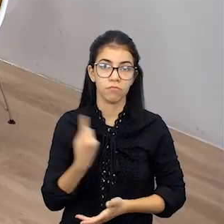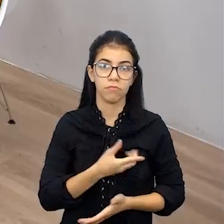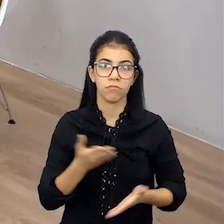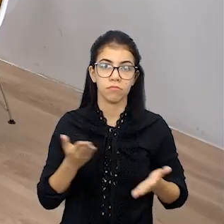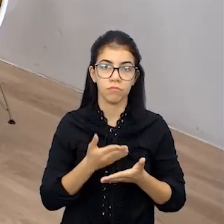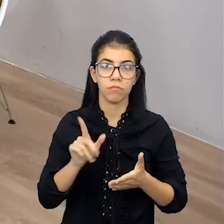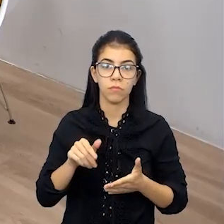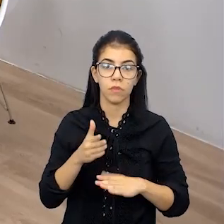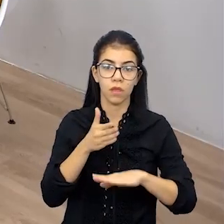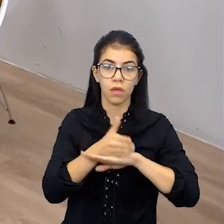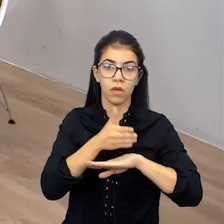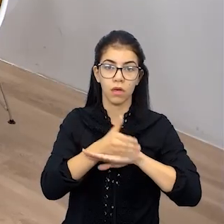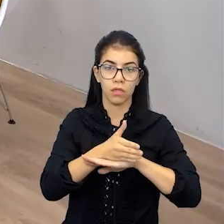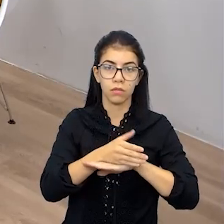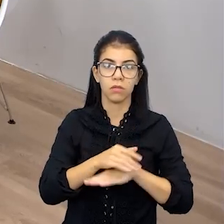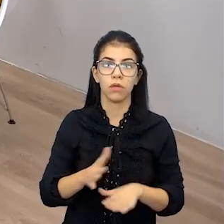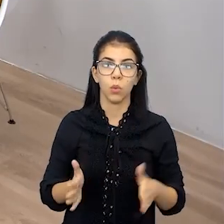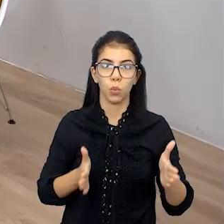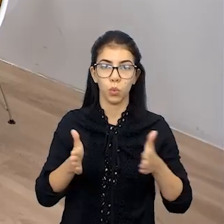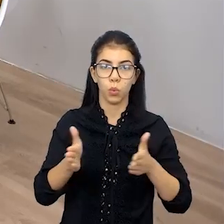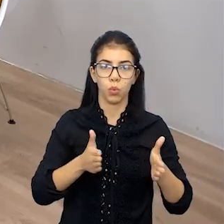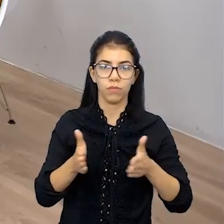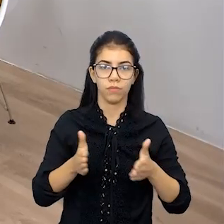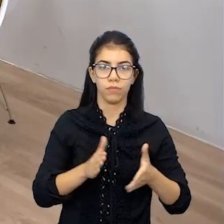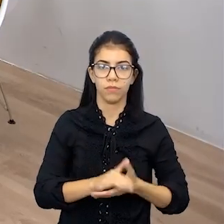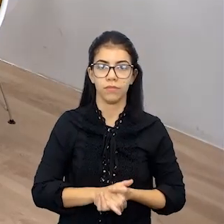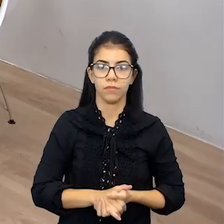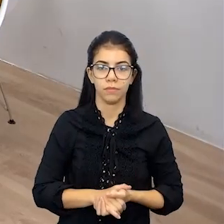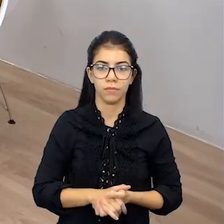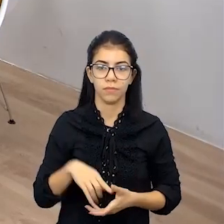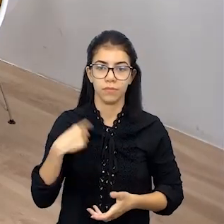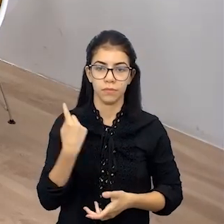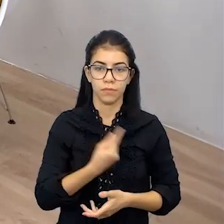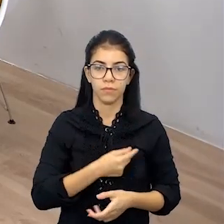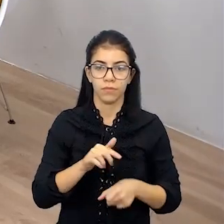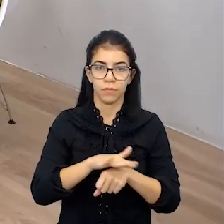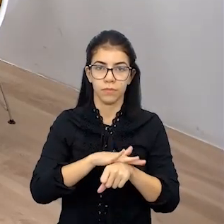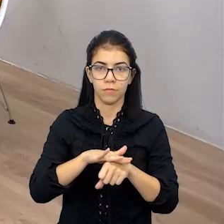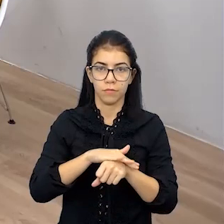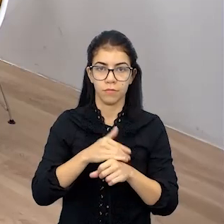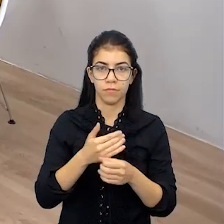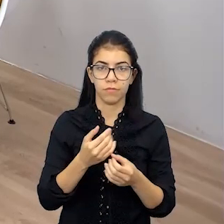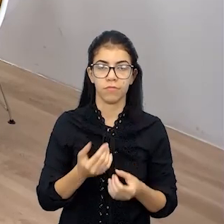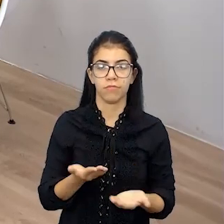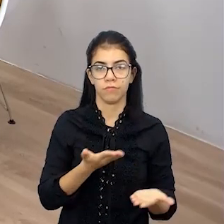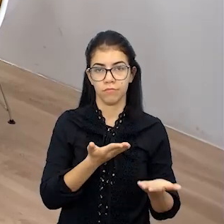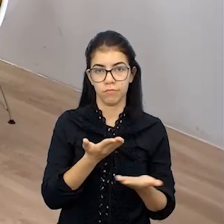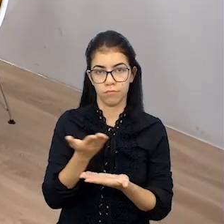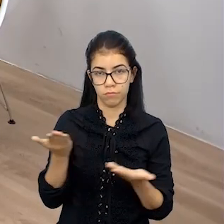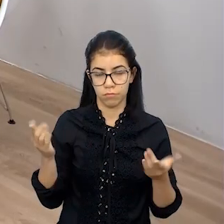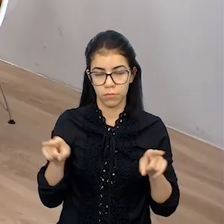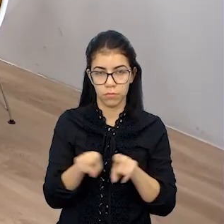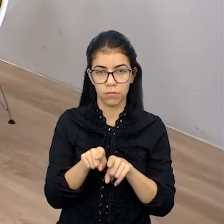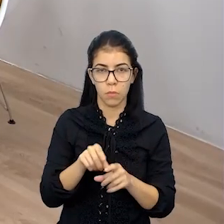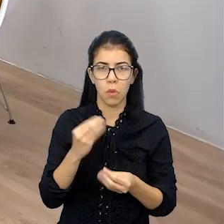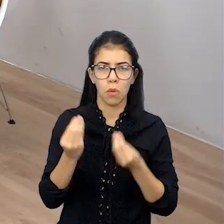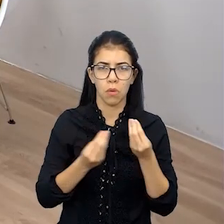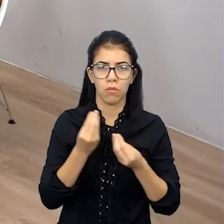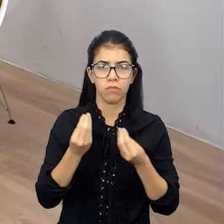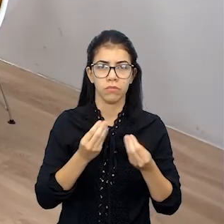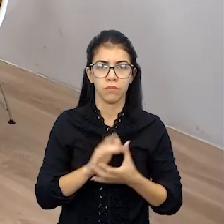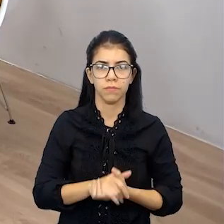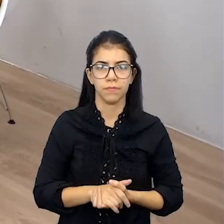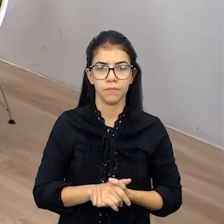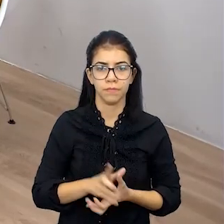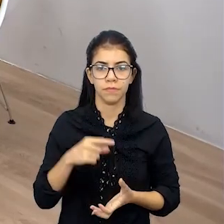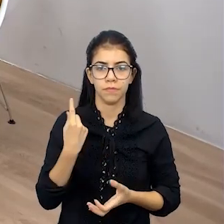de acesso, de acessibilidade. Então a gente quer conversar um pouquinho com vocês sobre como é que a gente faz